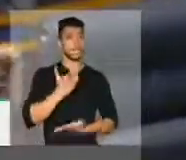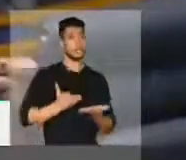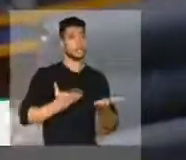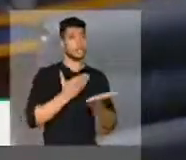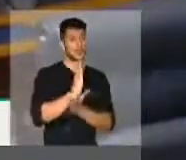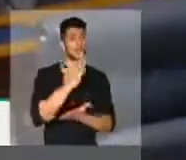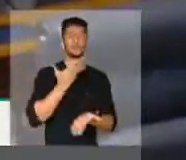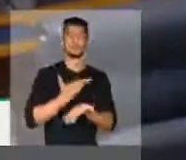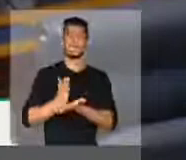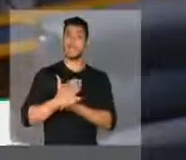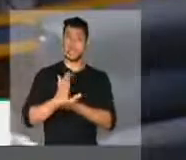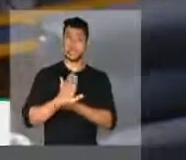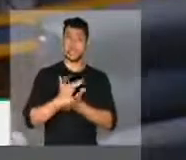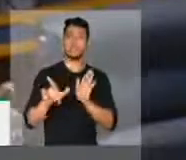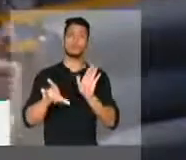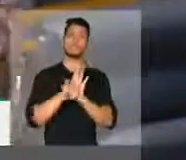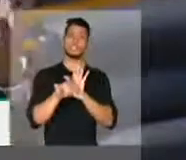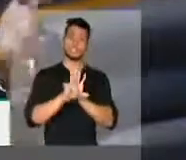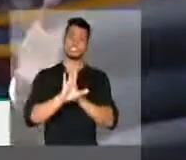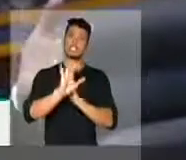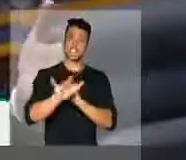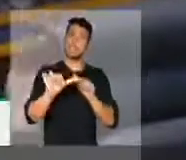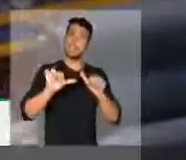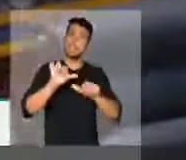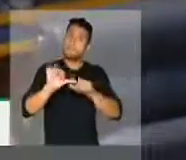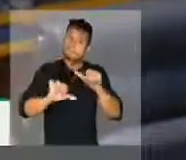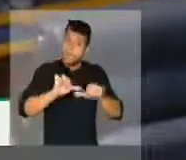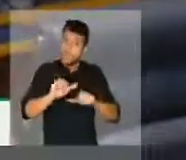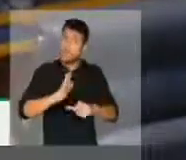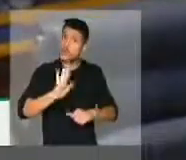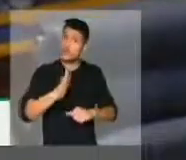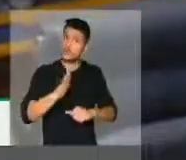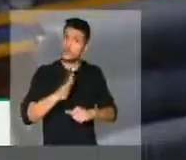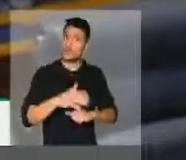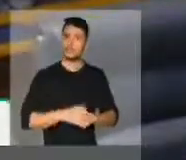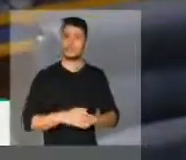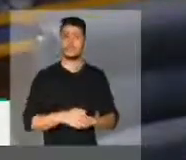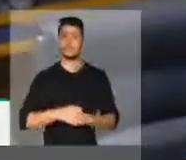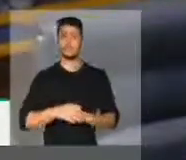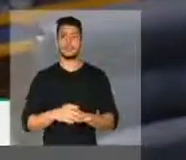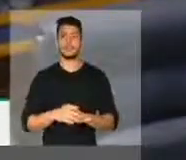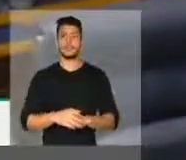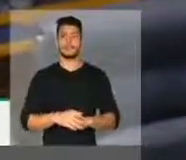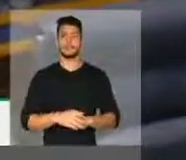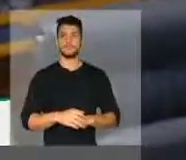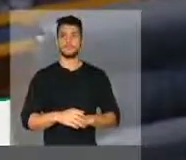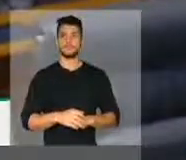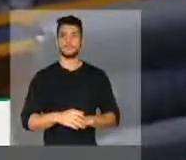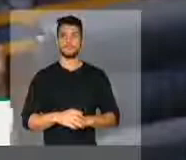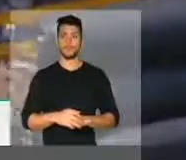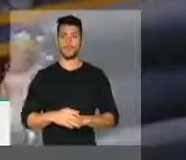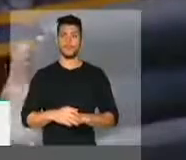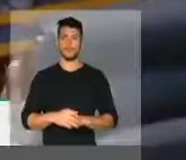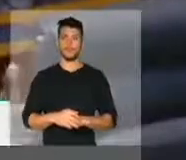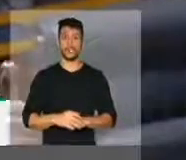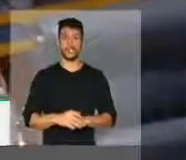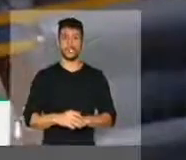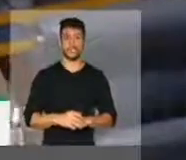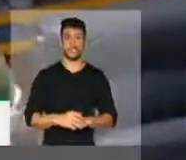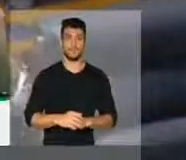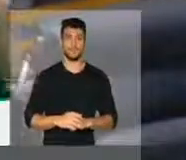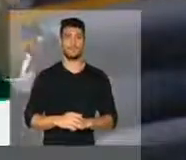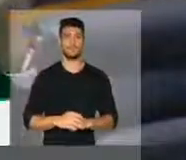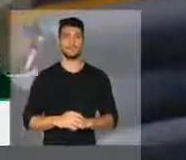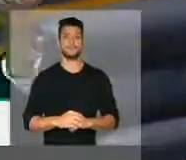que endureceu, e inclusive Vossa Excelência estava à frente desses projetos.